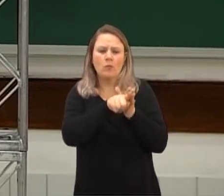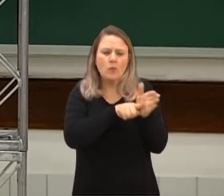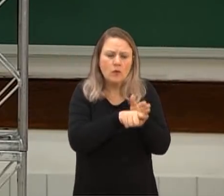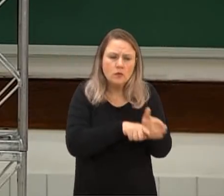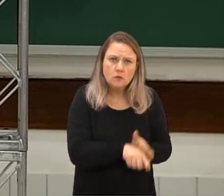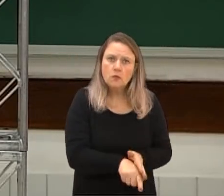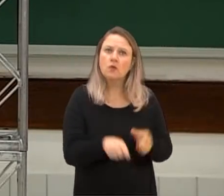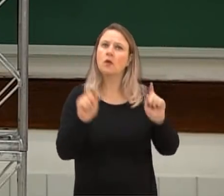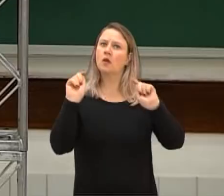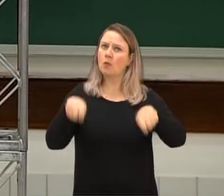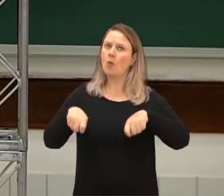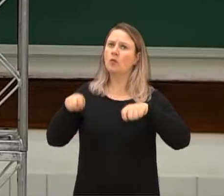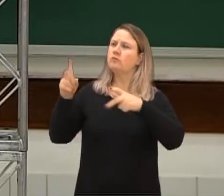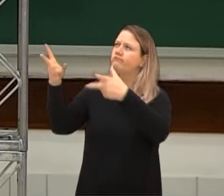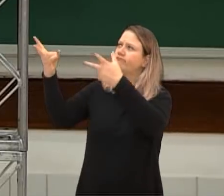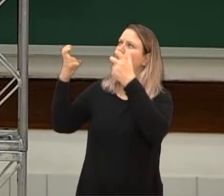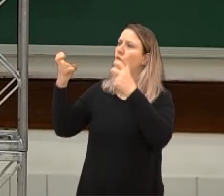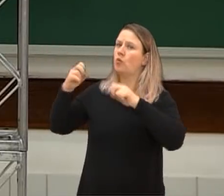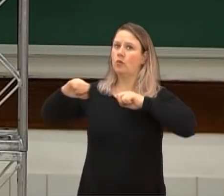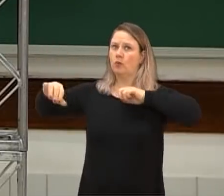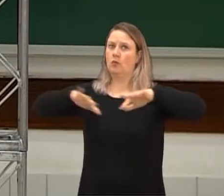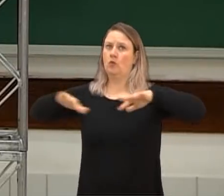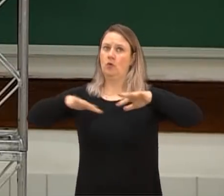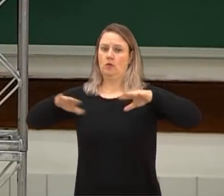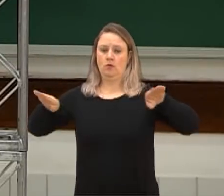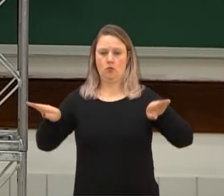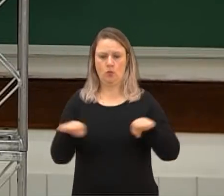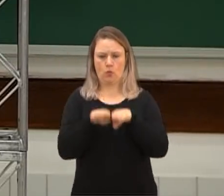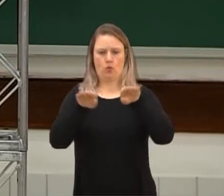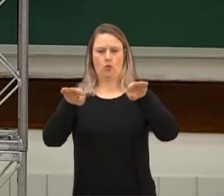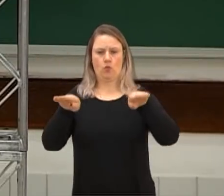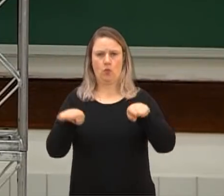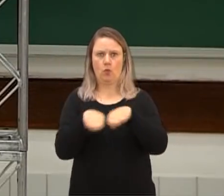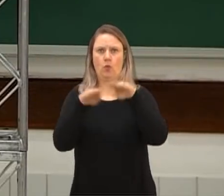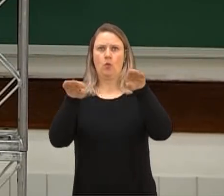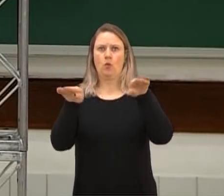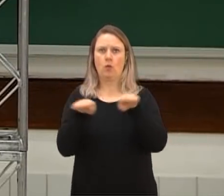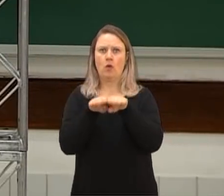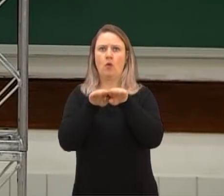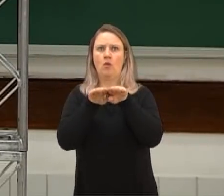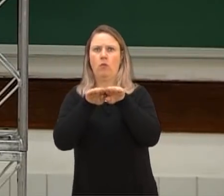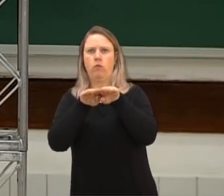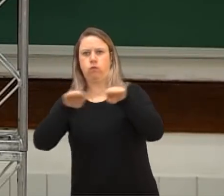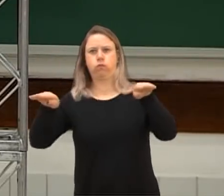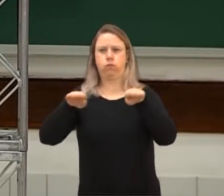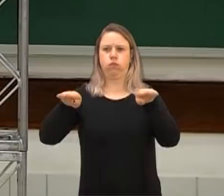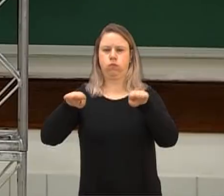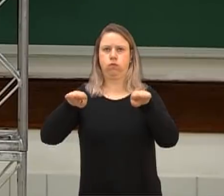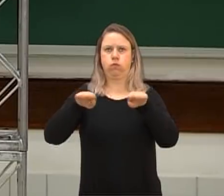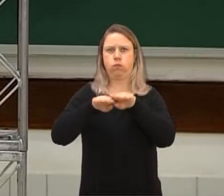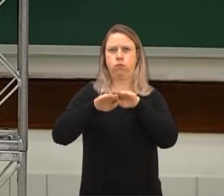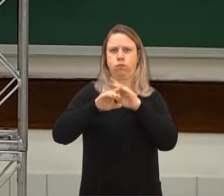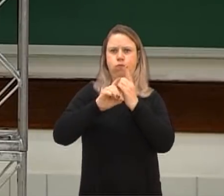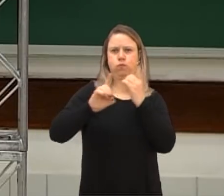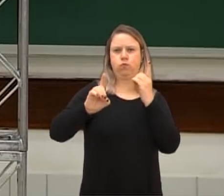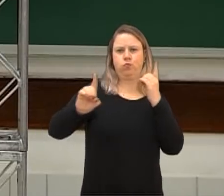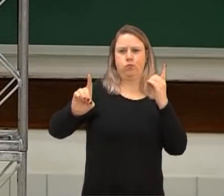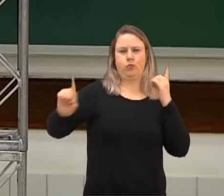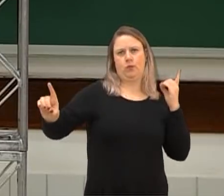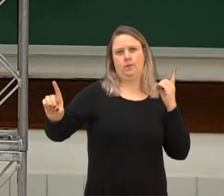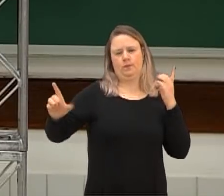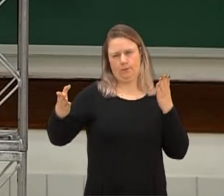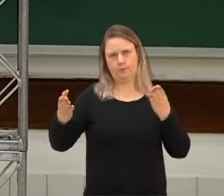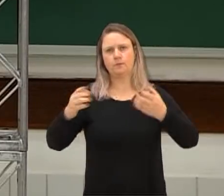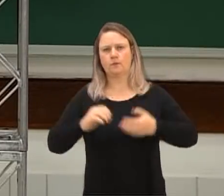percebeu que esses movimentos das placas tectônicas aconteceram e separou os continentes em milhares de milhões